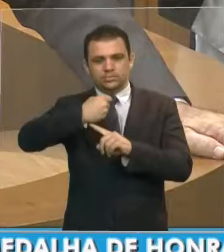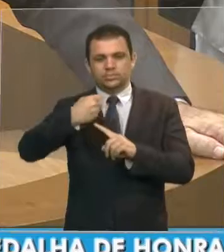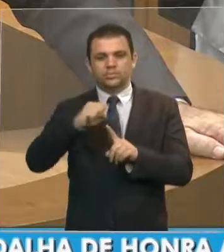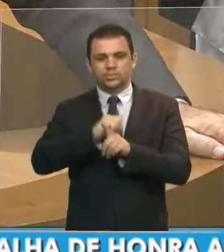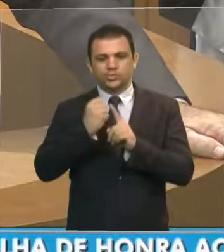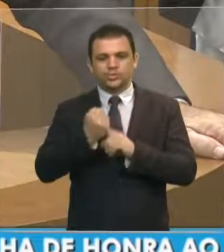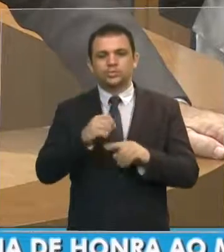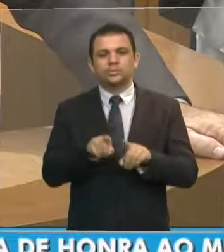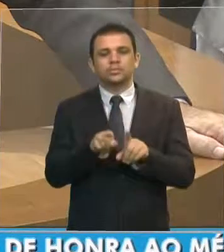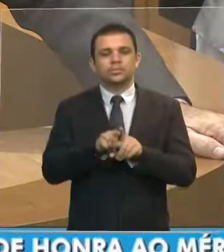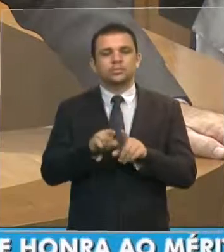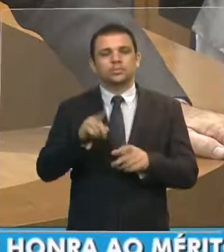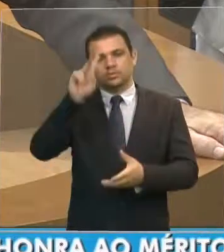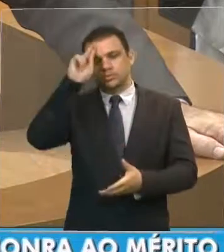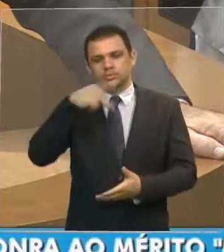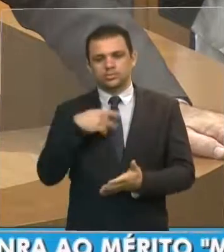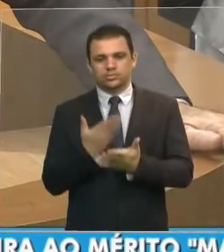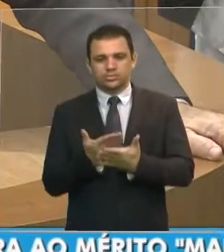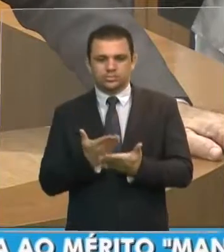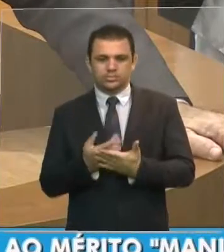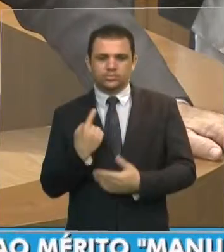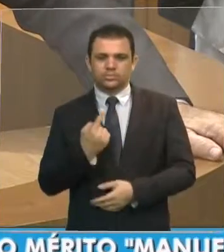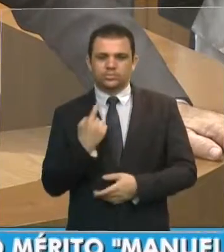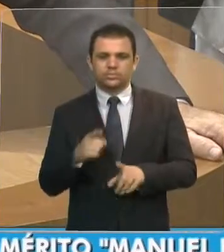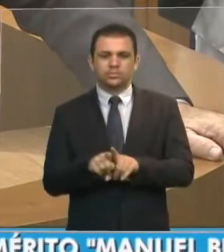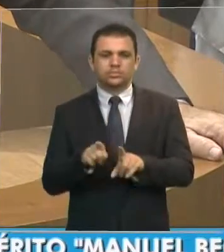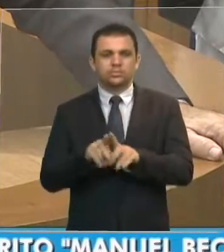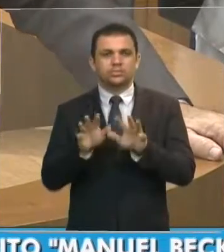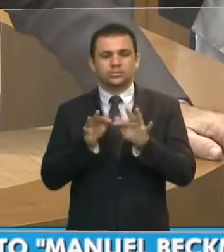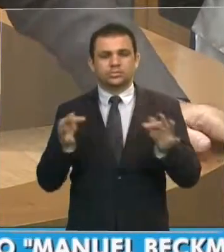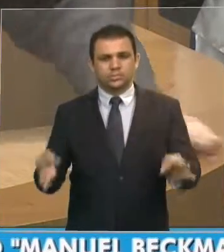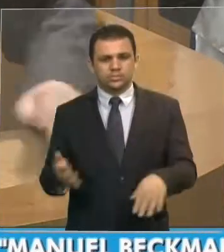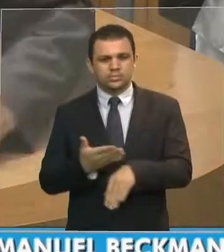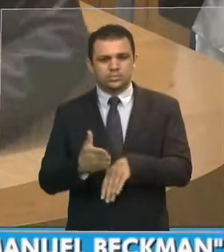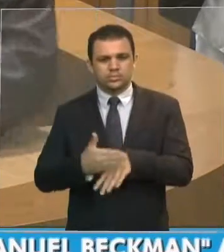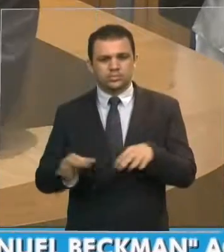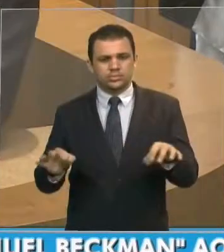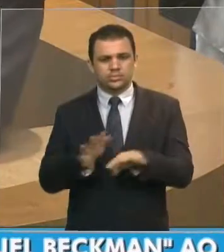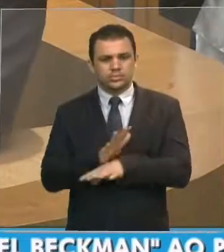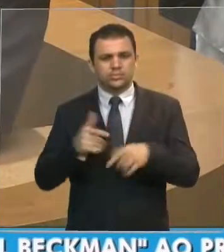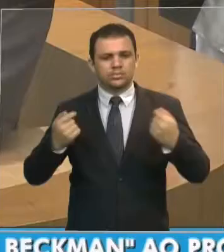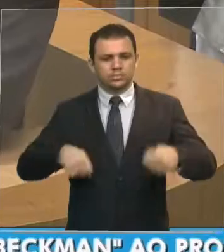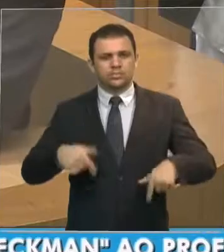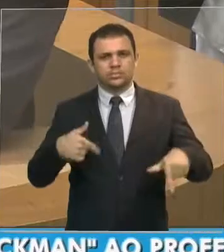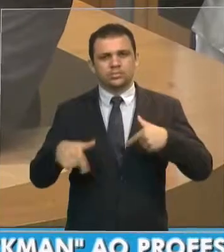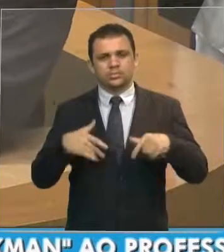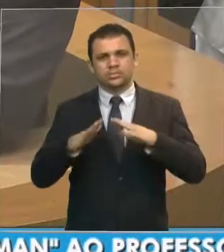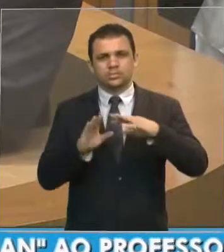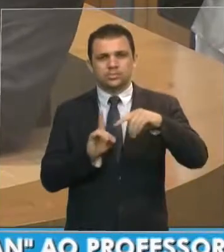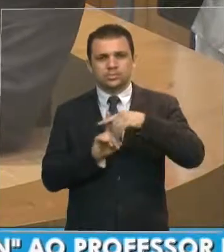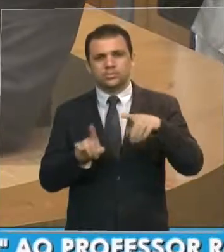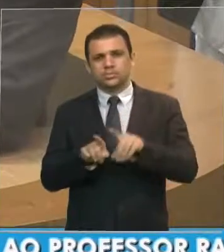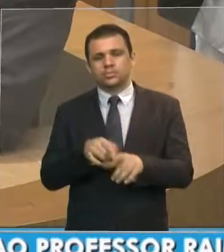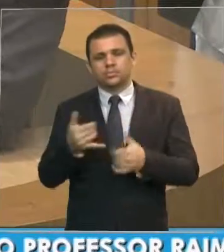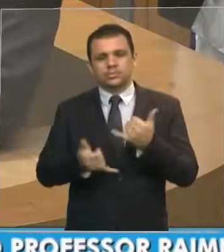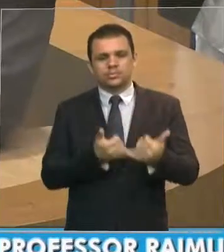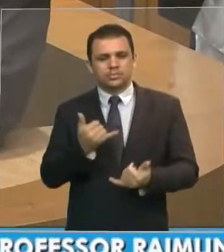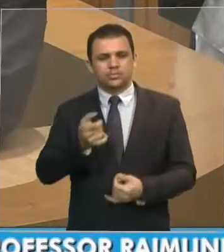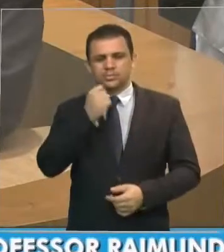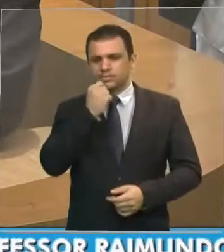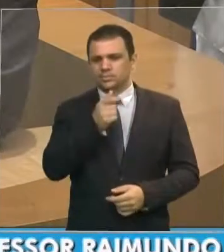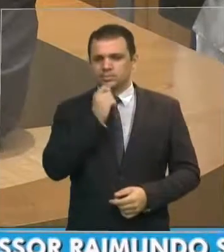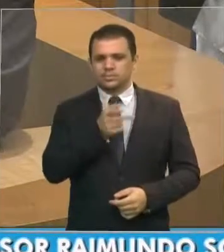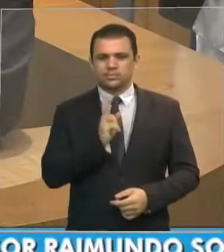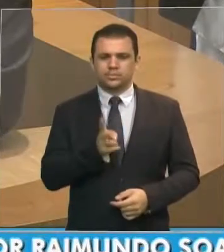humilde, mas preparado na obra, brincalhão, sempre bem-humorado.